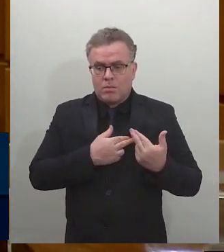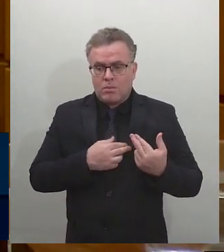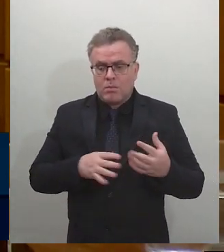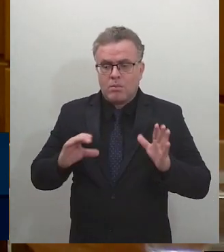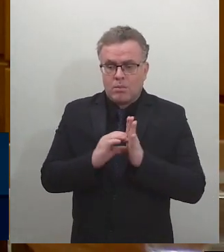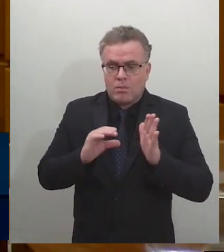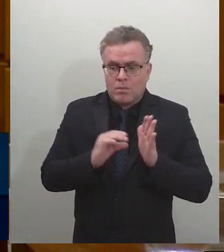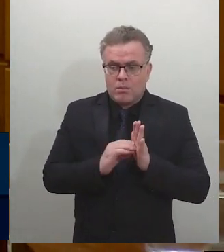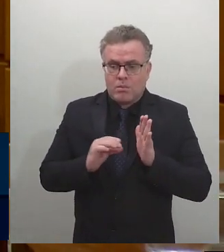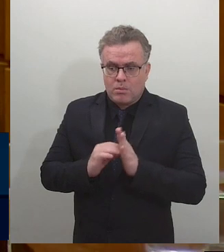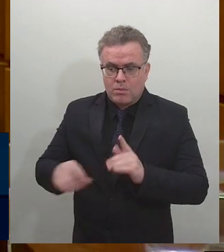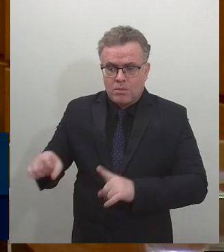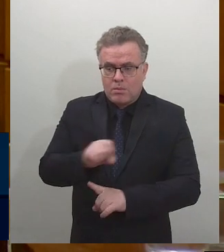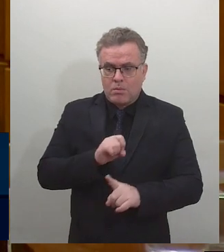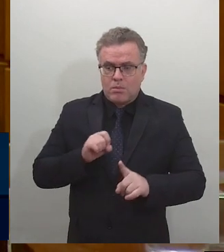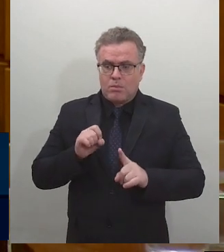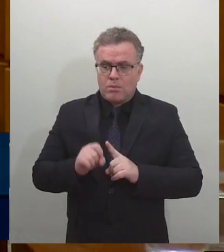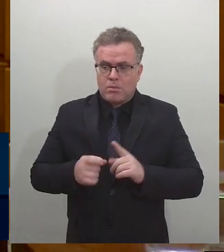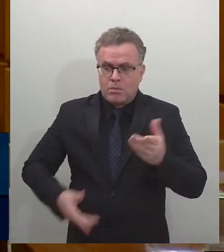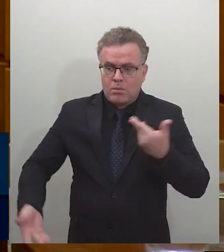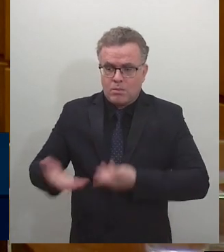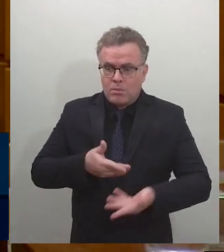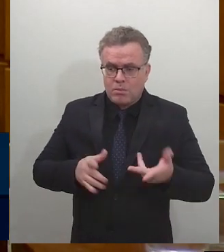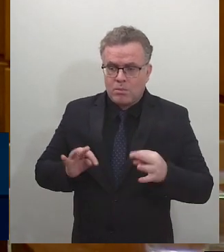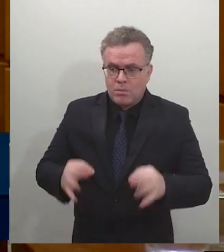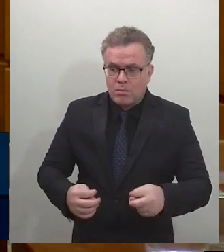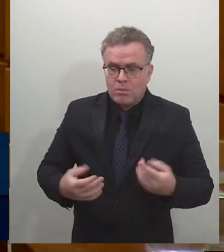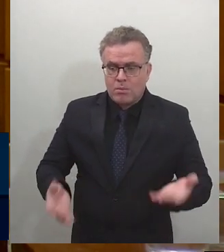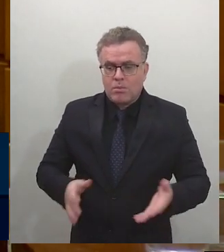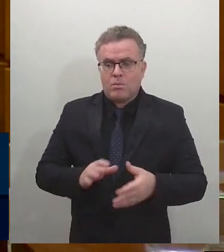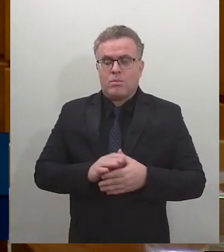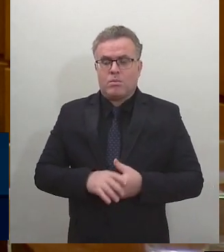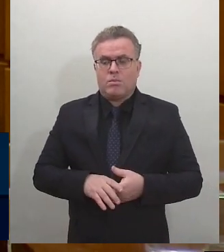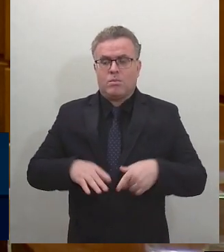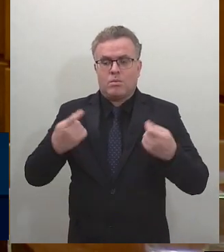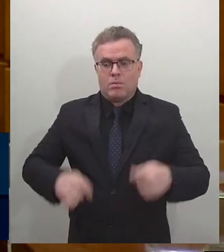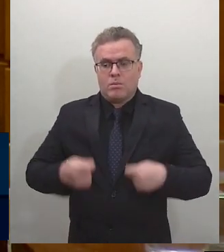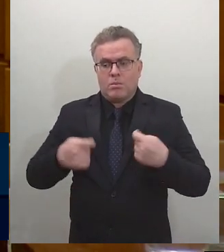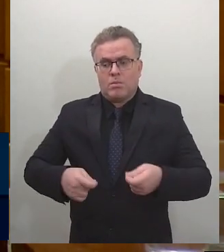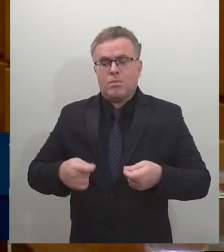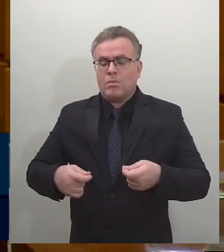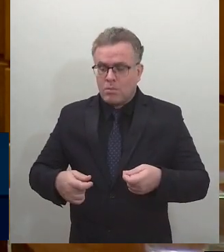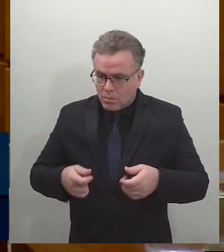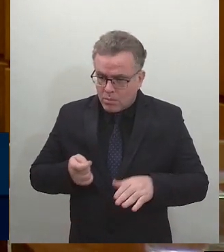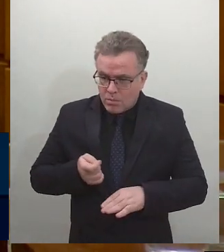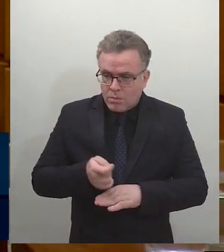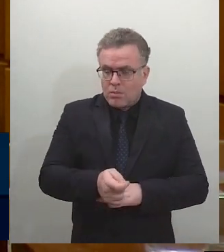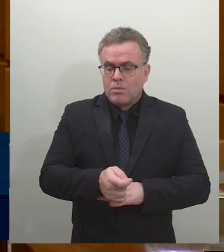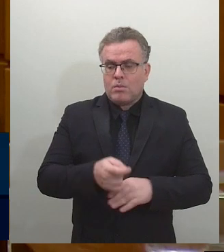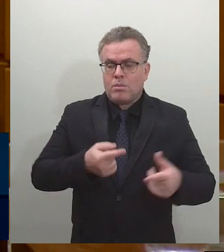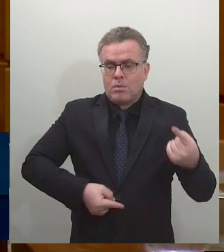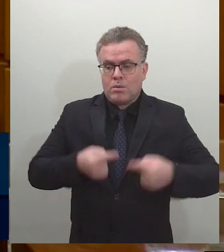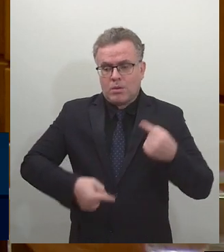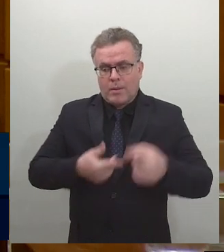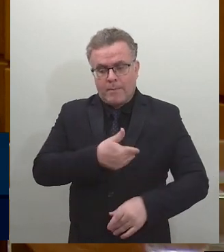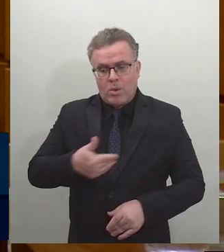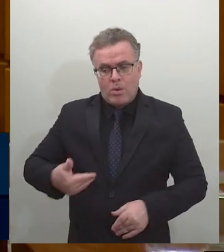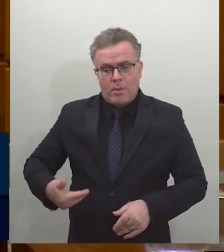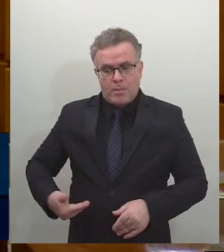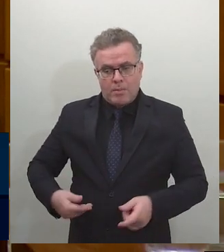um todo. Devemos investir em políticas públicas que promovam a conscientização sobre os benefícios da amamentação